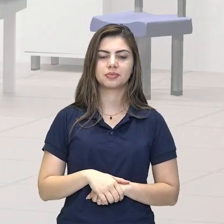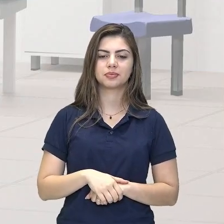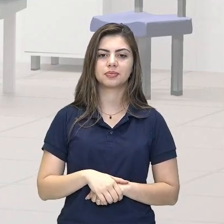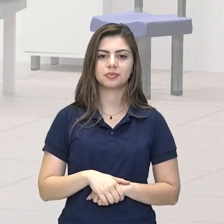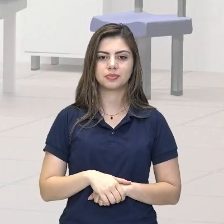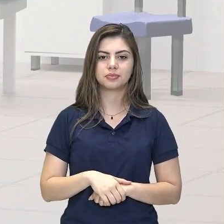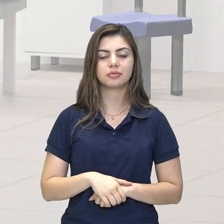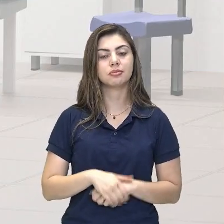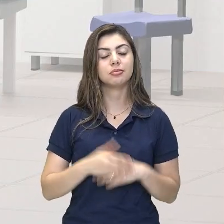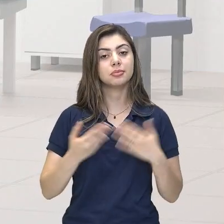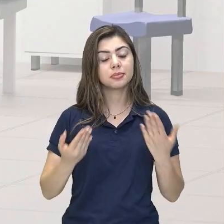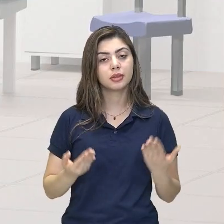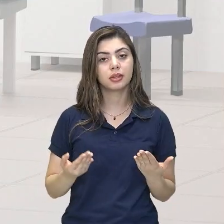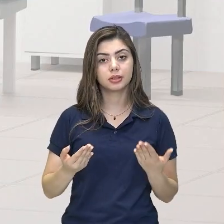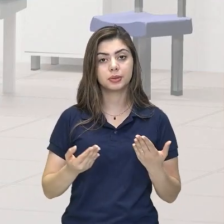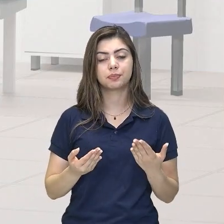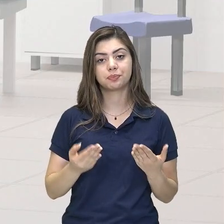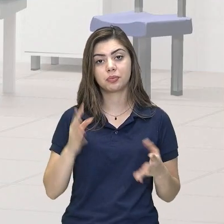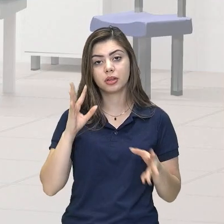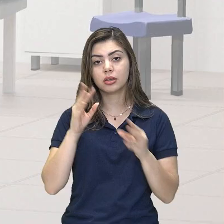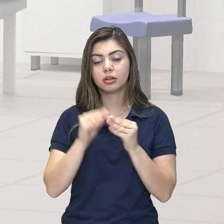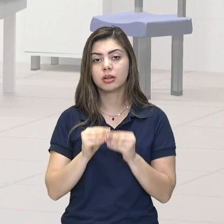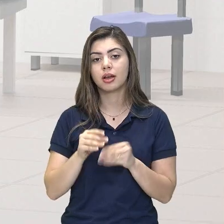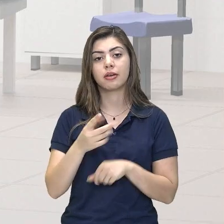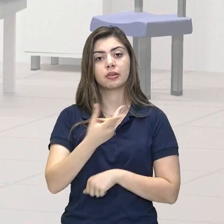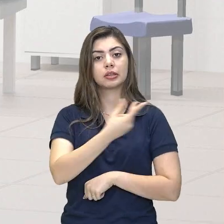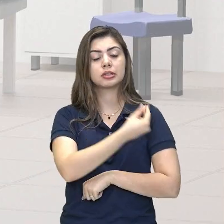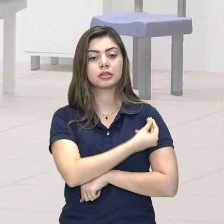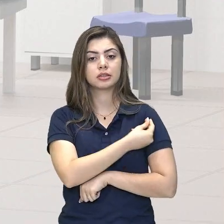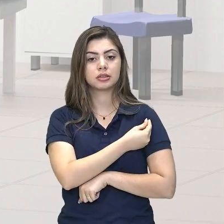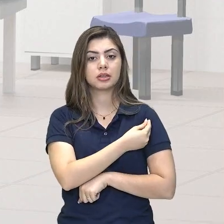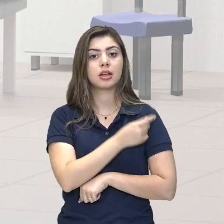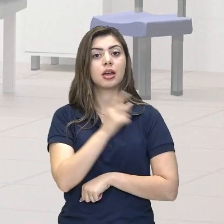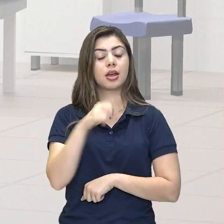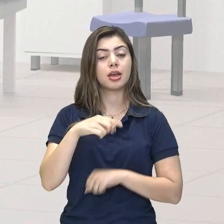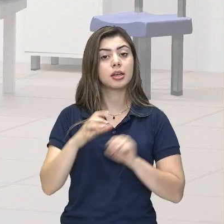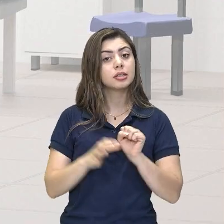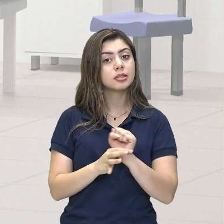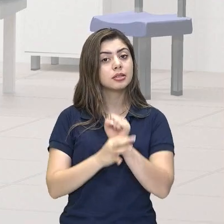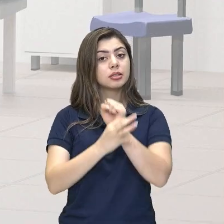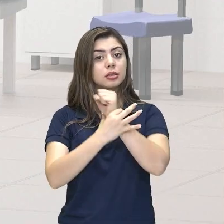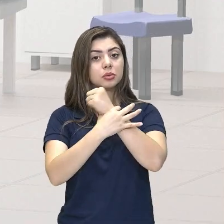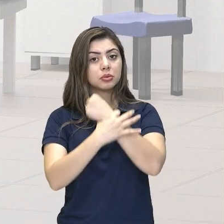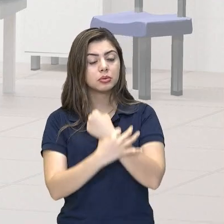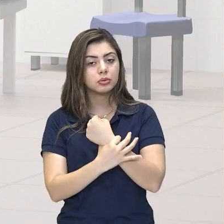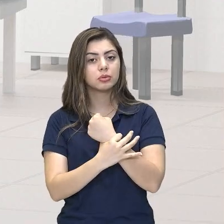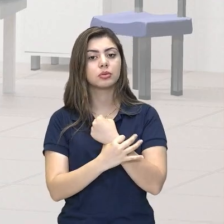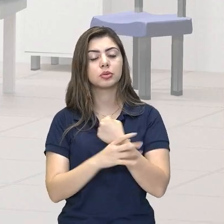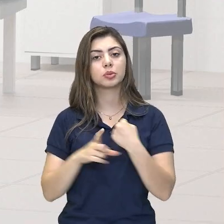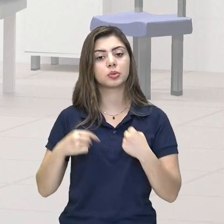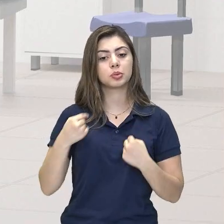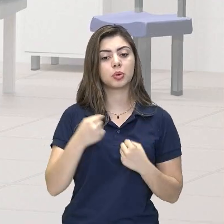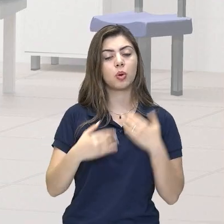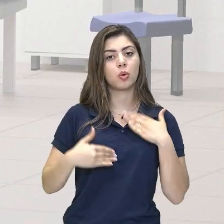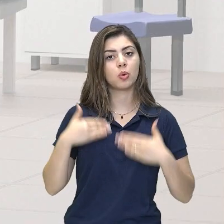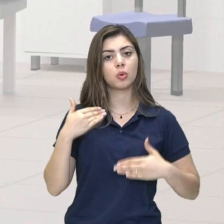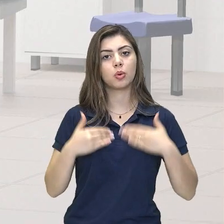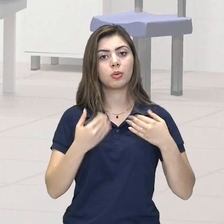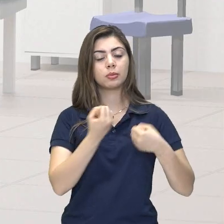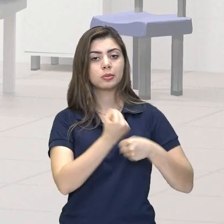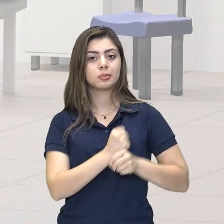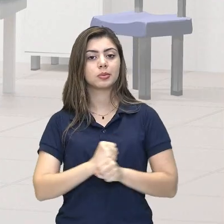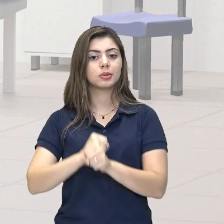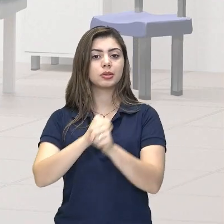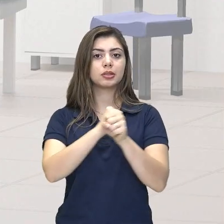a vacinação, nós sabemos hoje que ela é um processo seguro e que garante a imunização e garante a